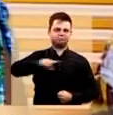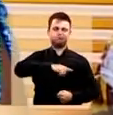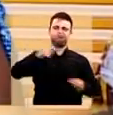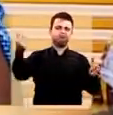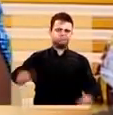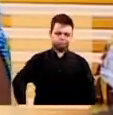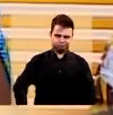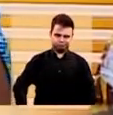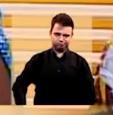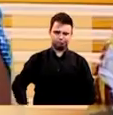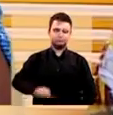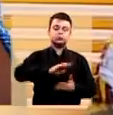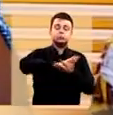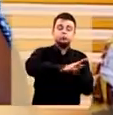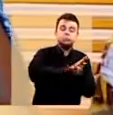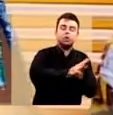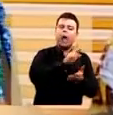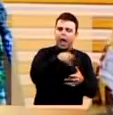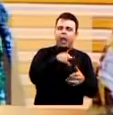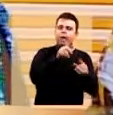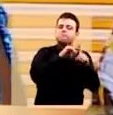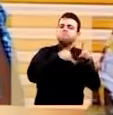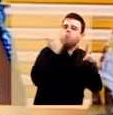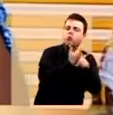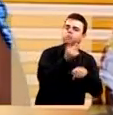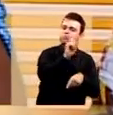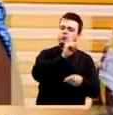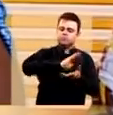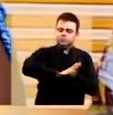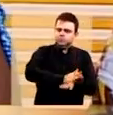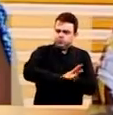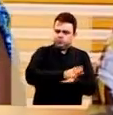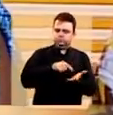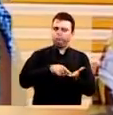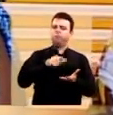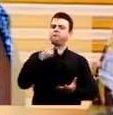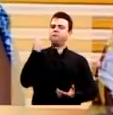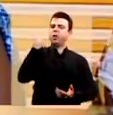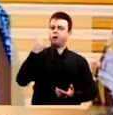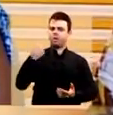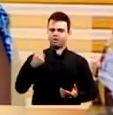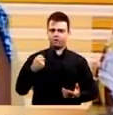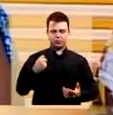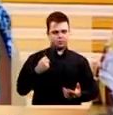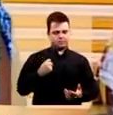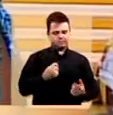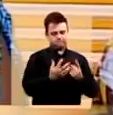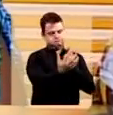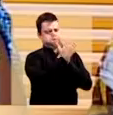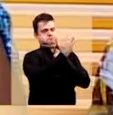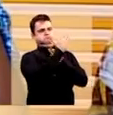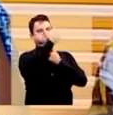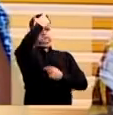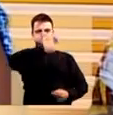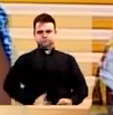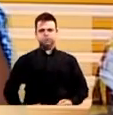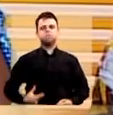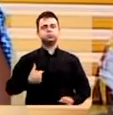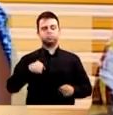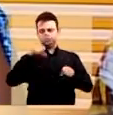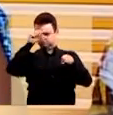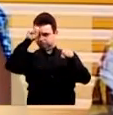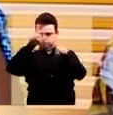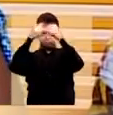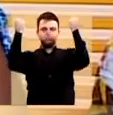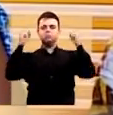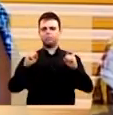gente está falando de racismo, que perpassa tudo, que afeta seu psique. Então, uma coisa que a gente costuma estudar no nosso grupo de estudos, que é o grupo que eu